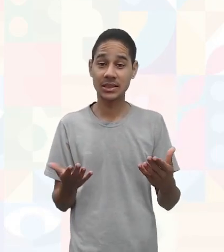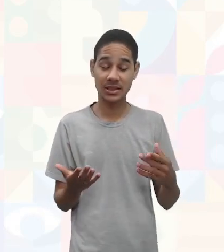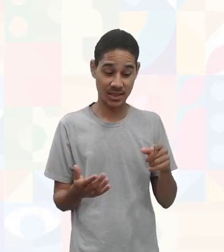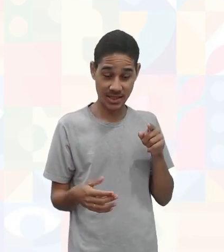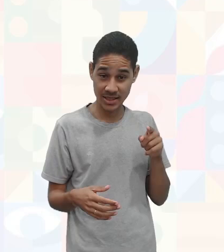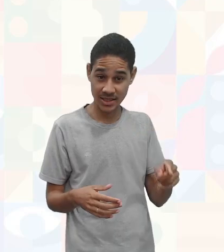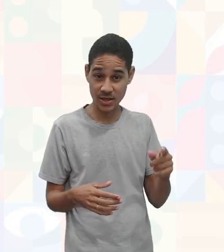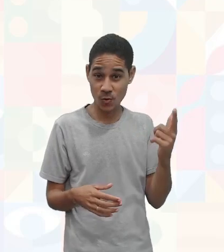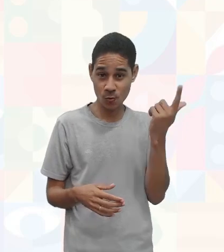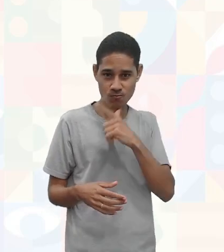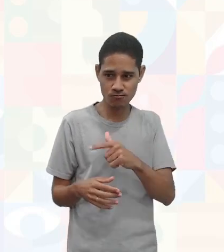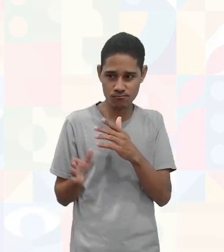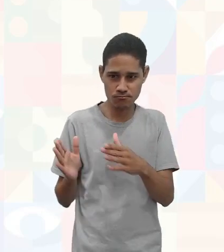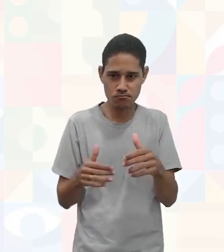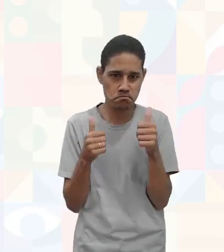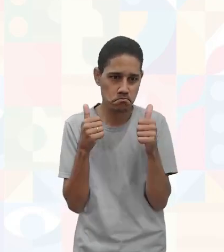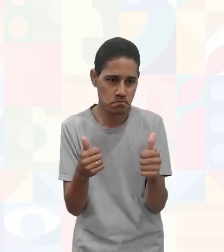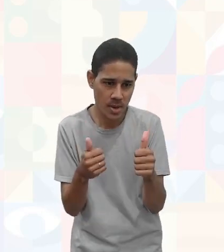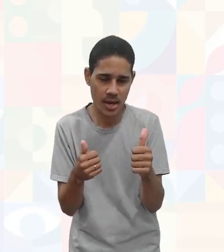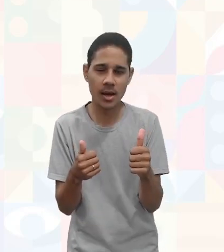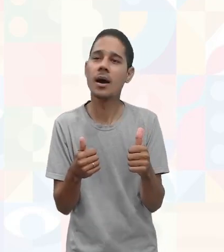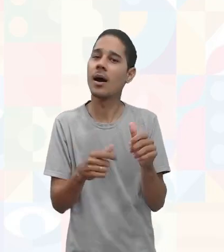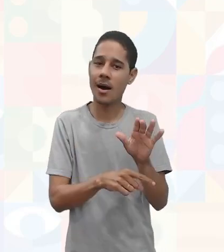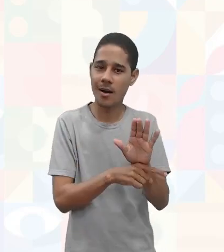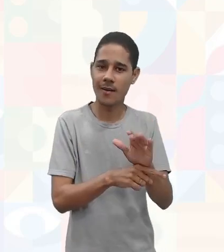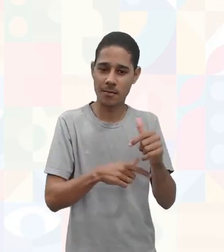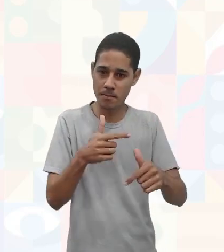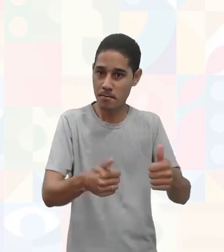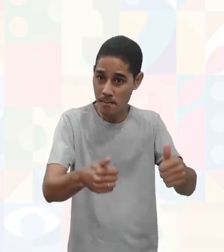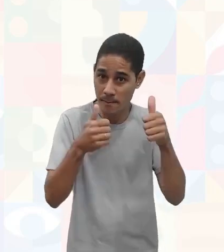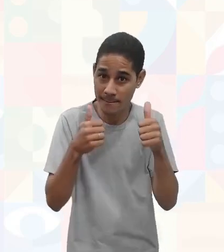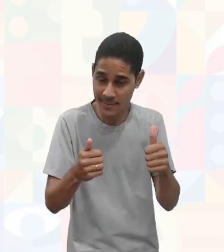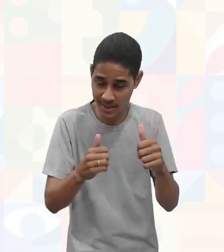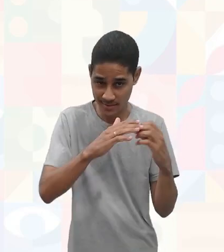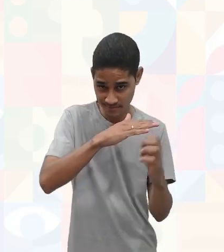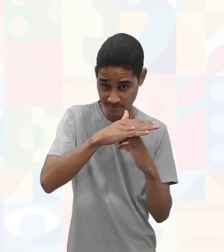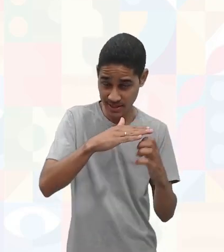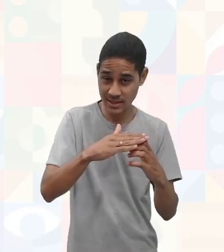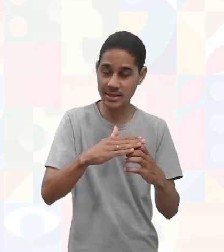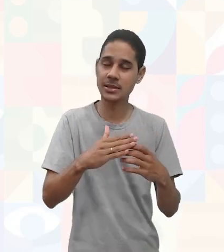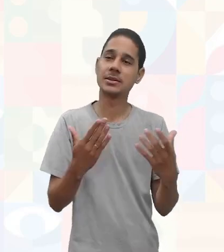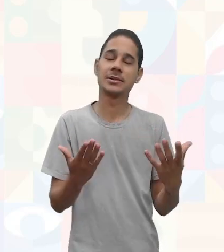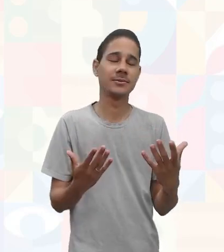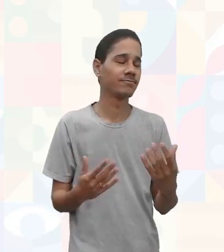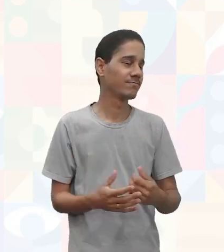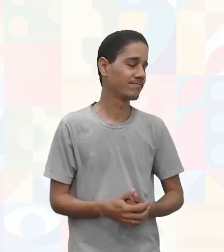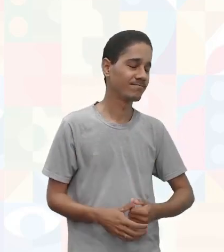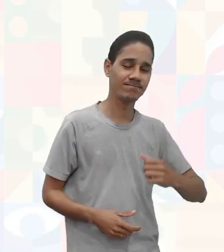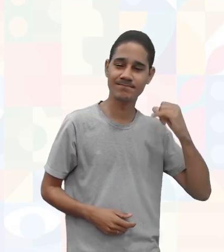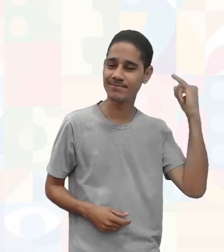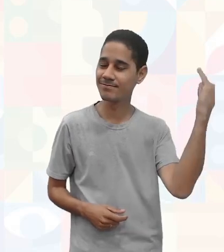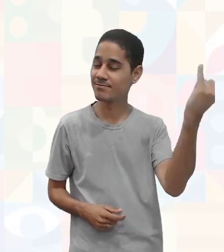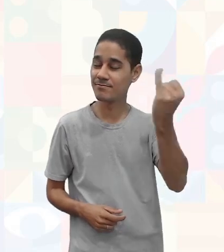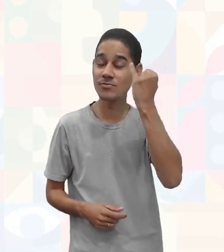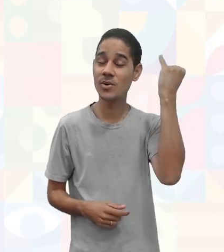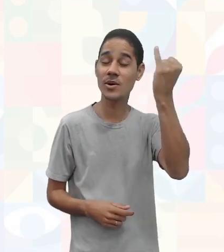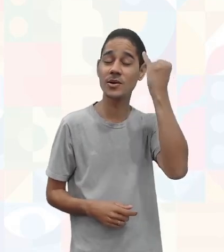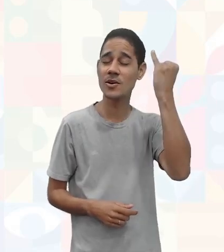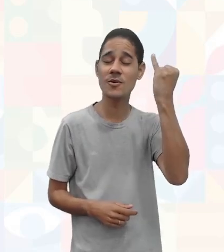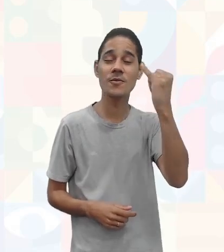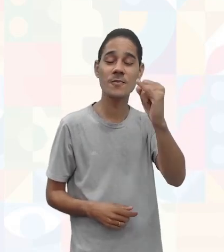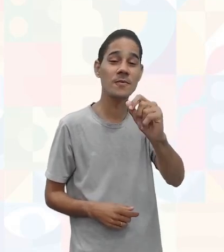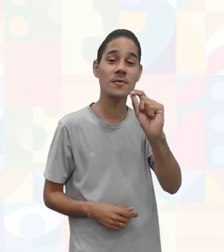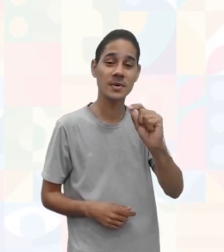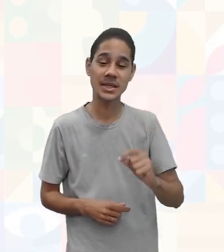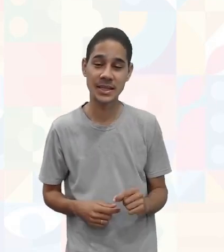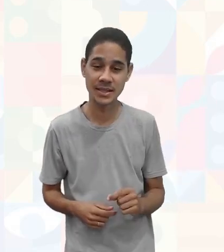com produtividade, e possa trazer produtividade para a organização, é imprescindível, né, é